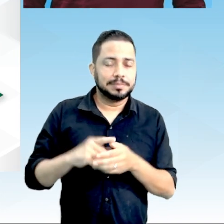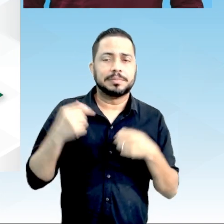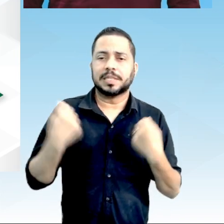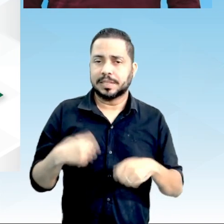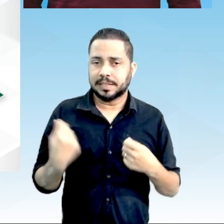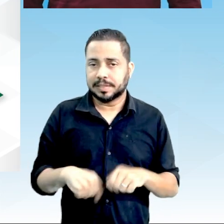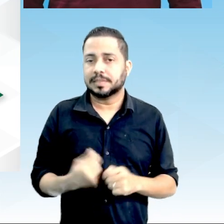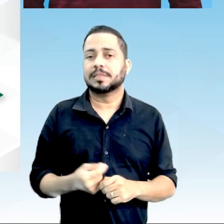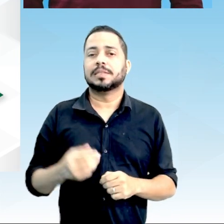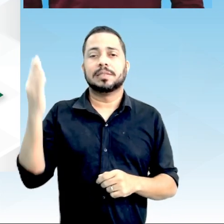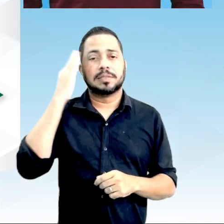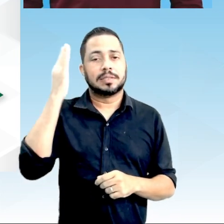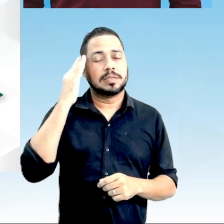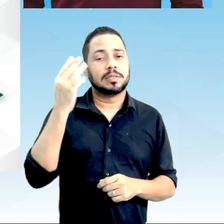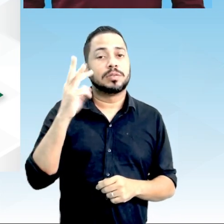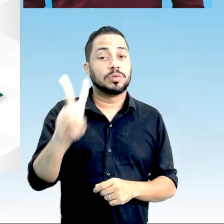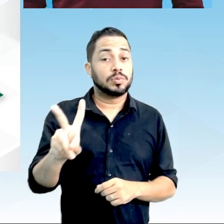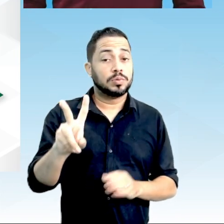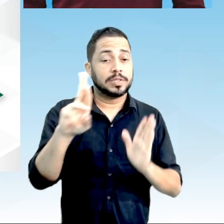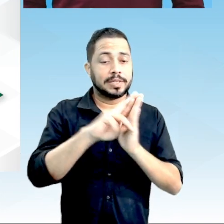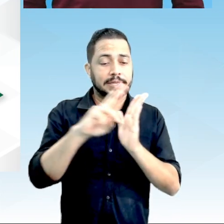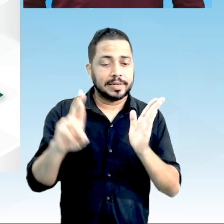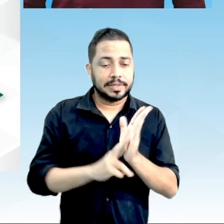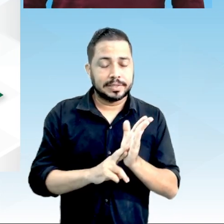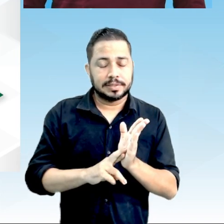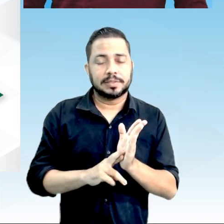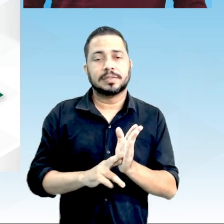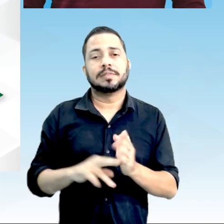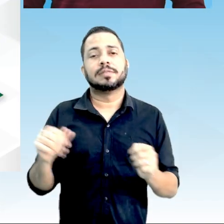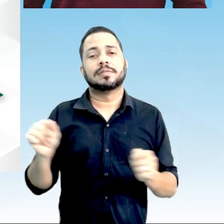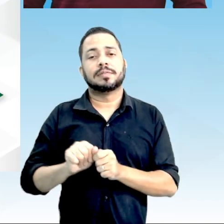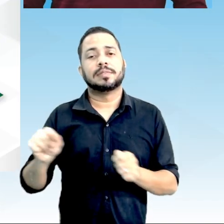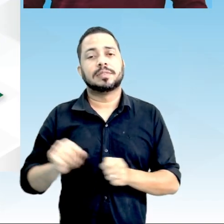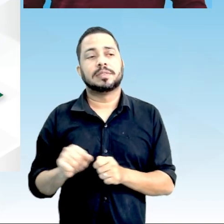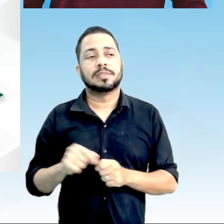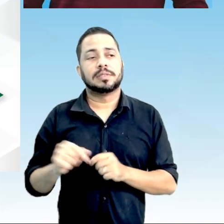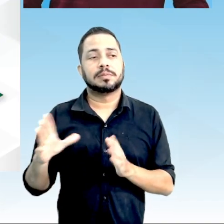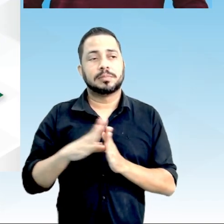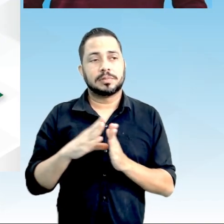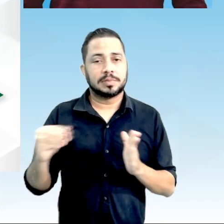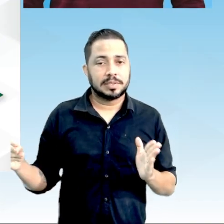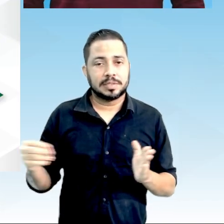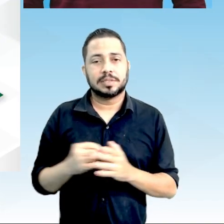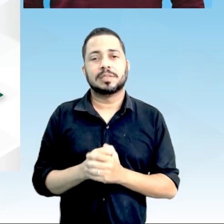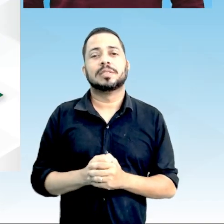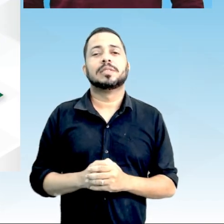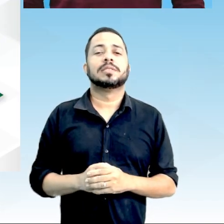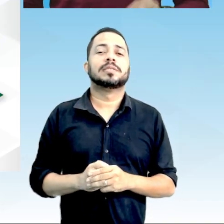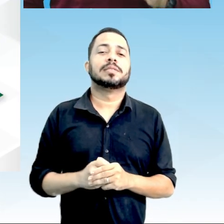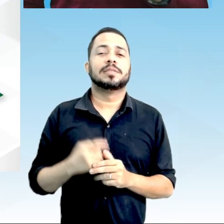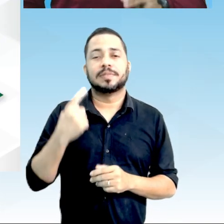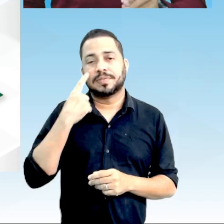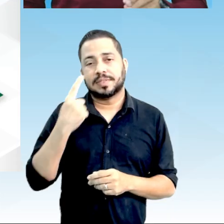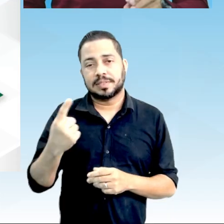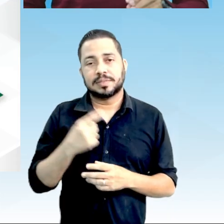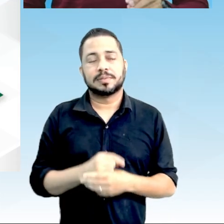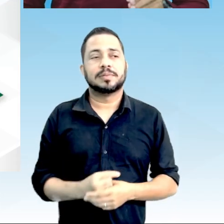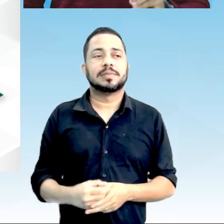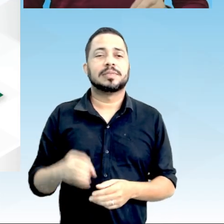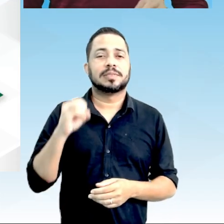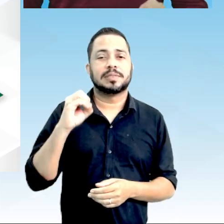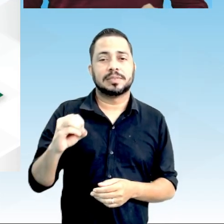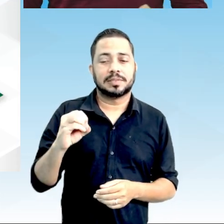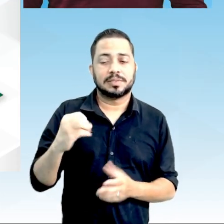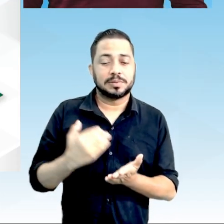são duas retas que se interceptam, tá vendo? Fazendo esse modelo aí, ó, no quadriculado você tá vendo. O zero é